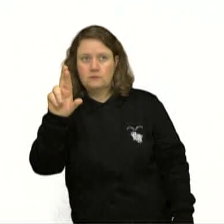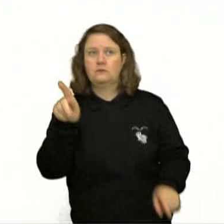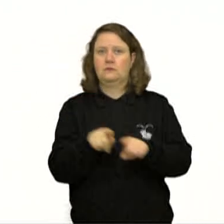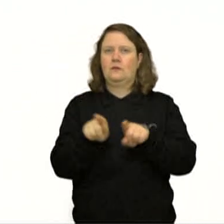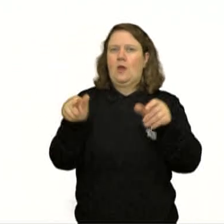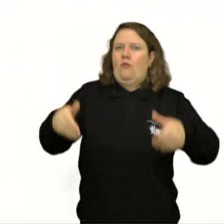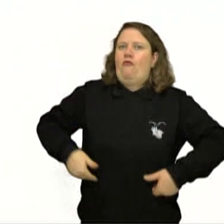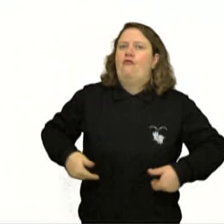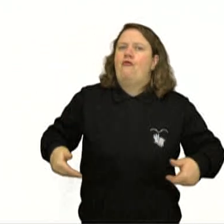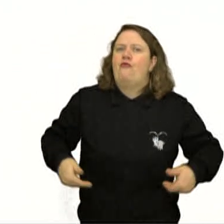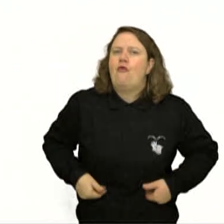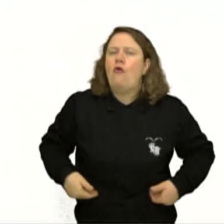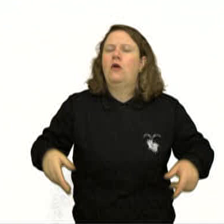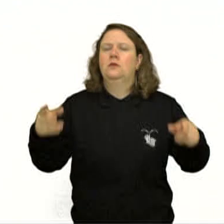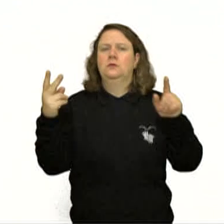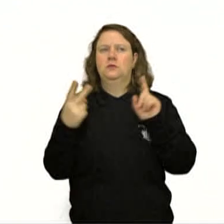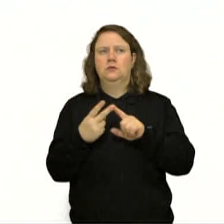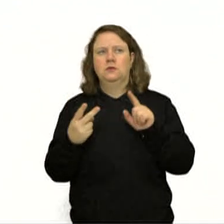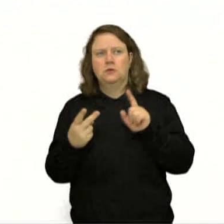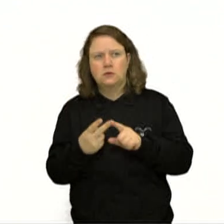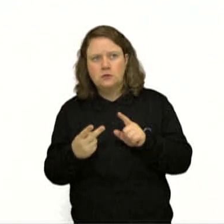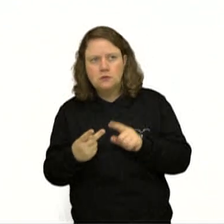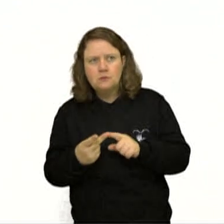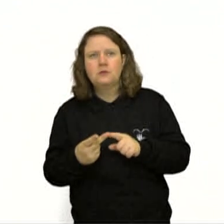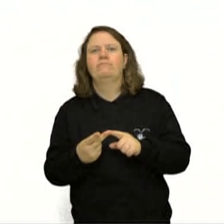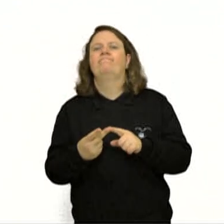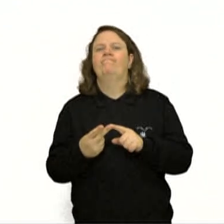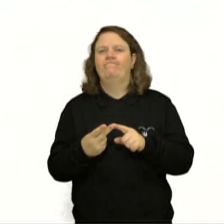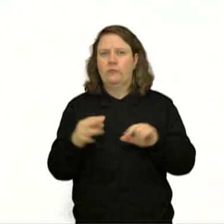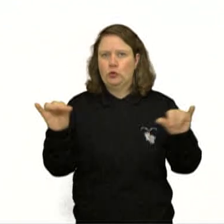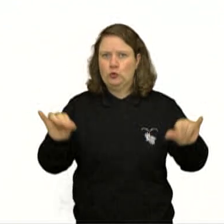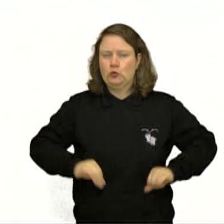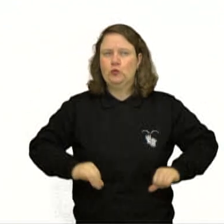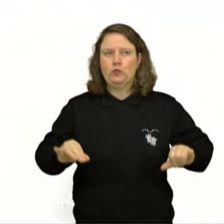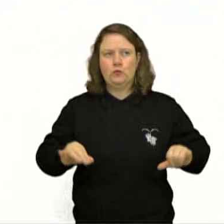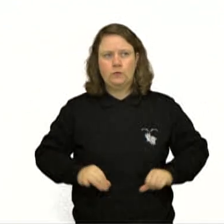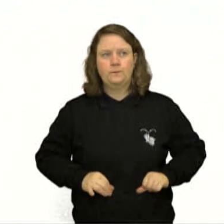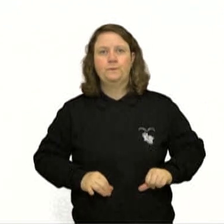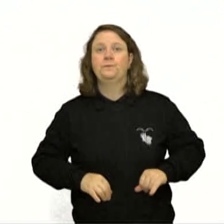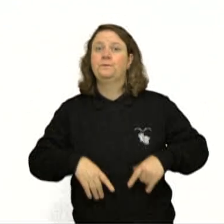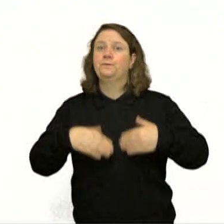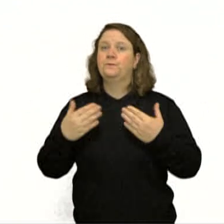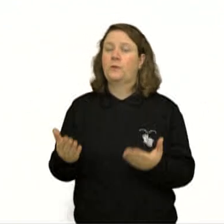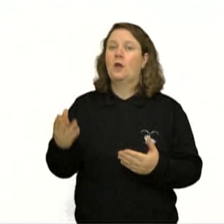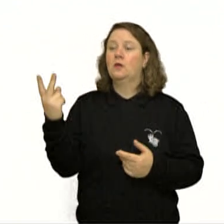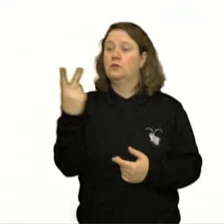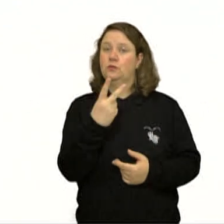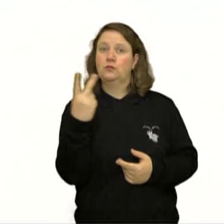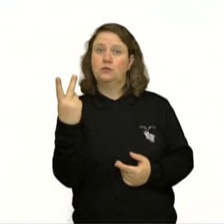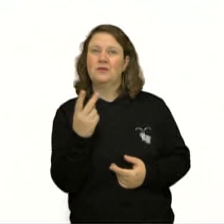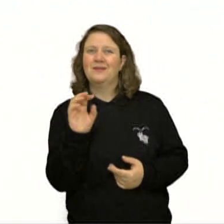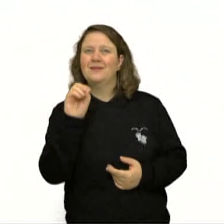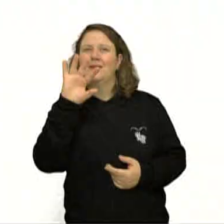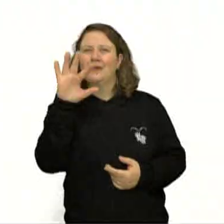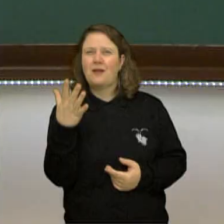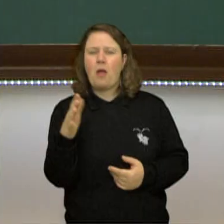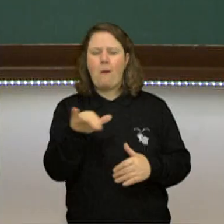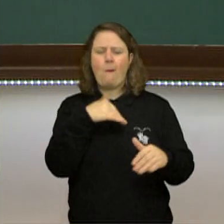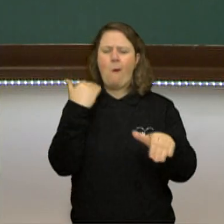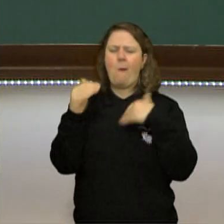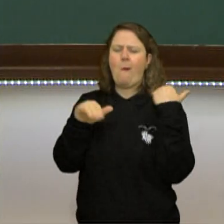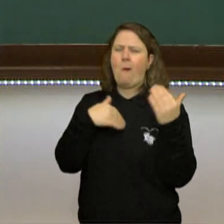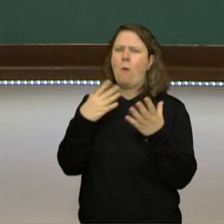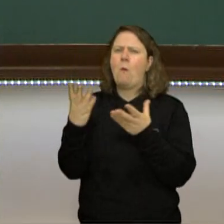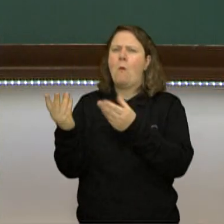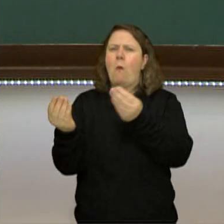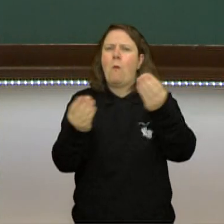da Ucrânia, que já falei para vocês, entre 1932 e 1933. Esses dois eventos criaram milhões de mortos. Você